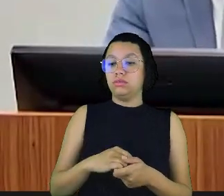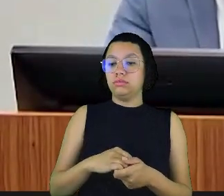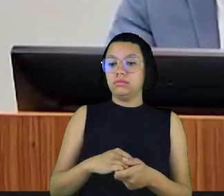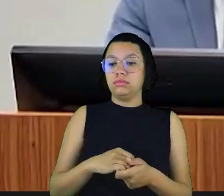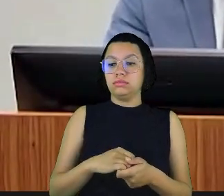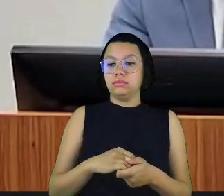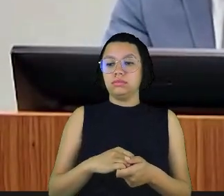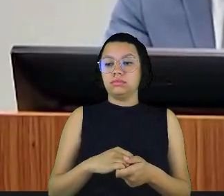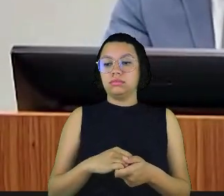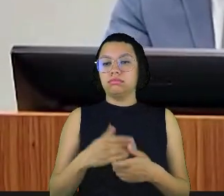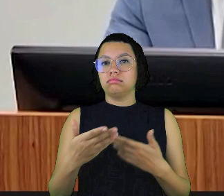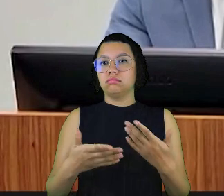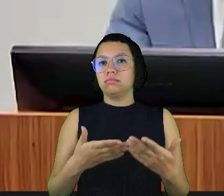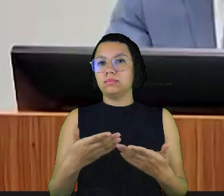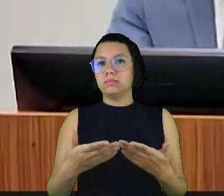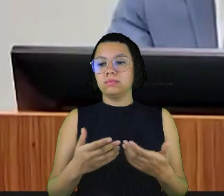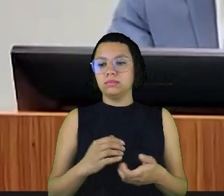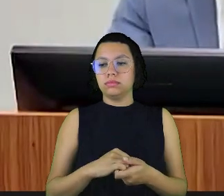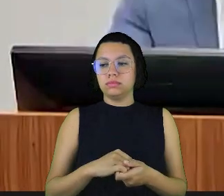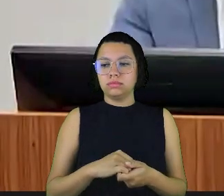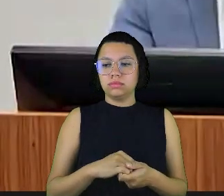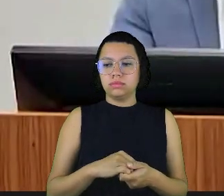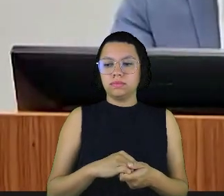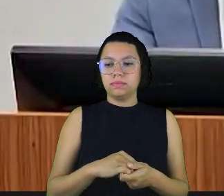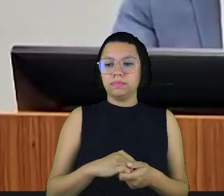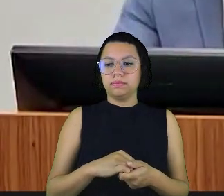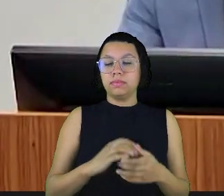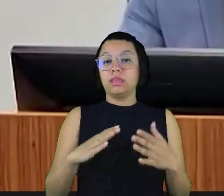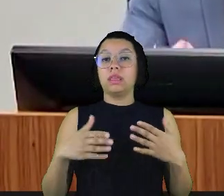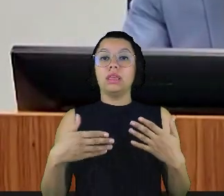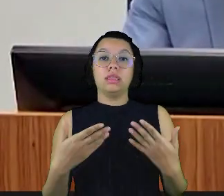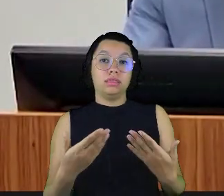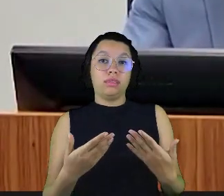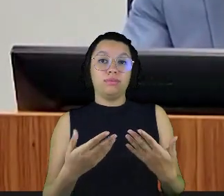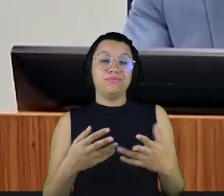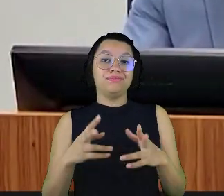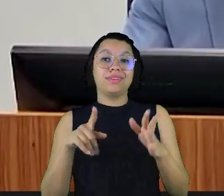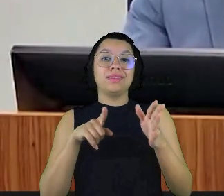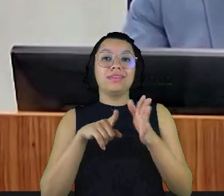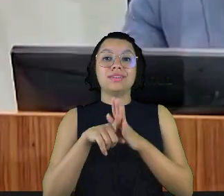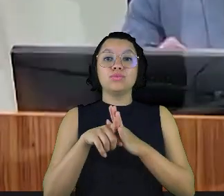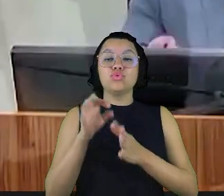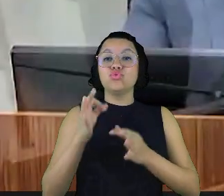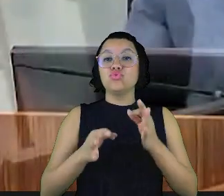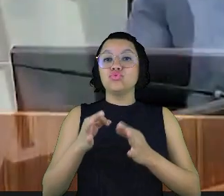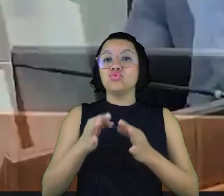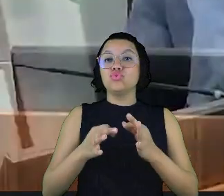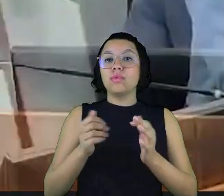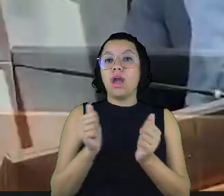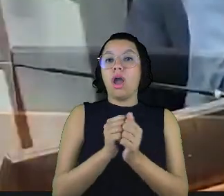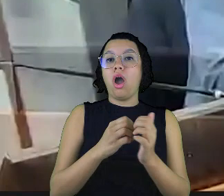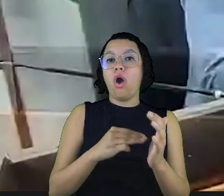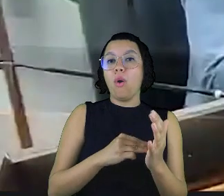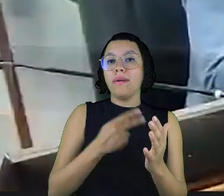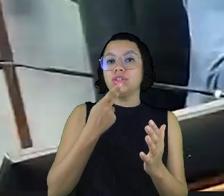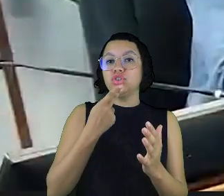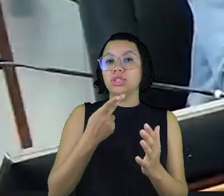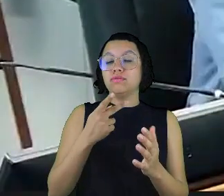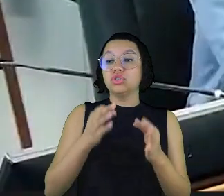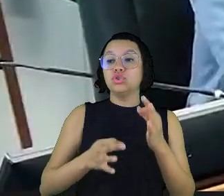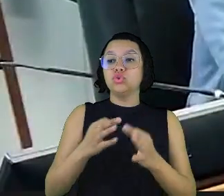Mas todo mundo sai com mérito, não? Então, a questão é de julgar com mérito, dizer que você está julgando com